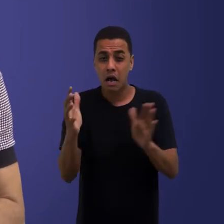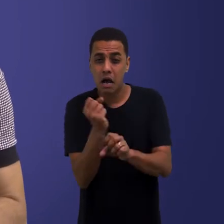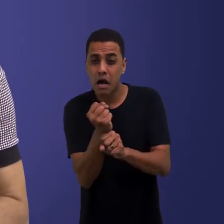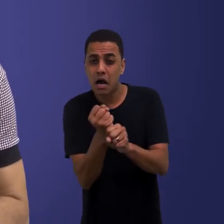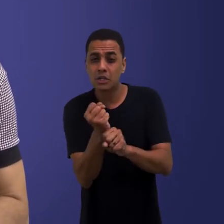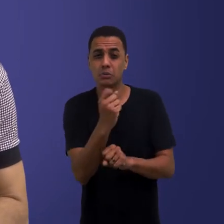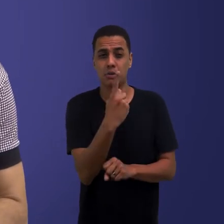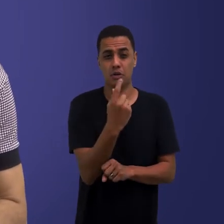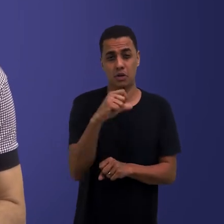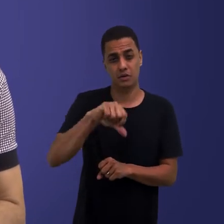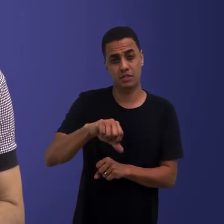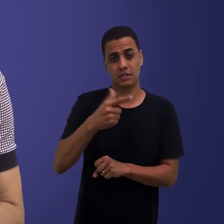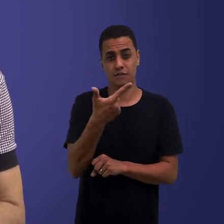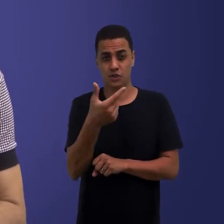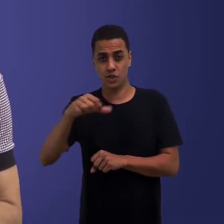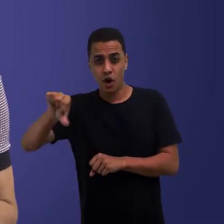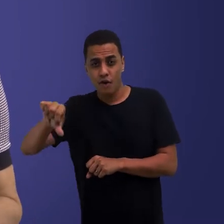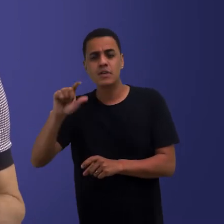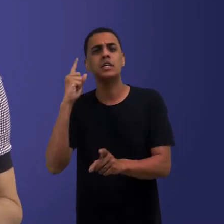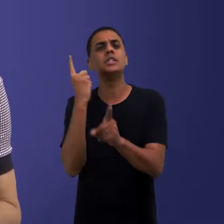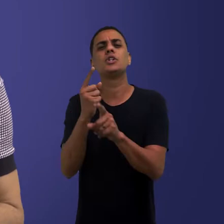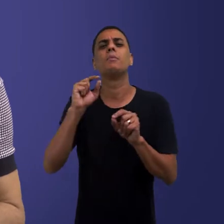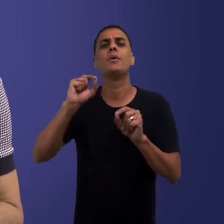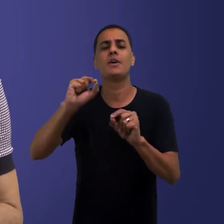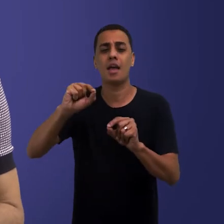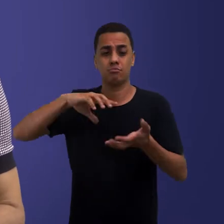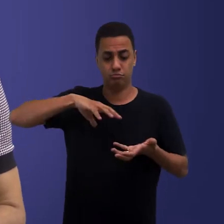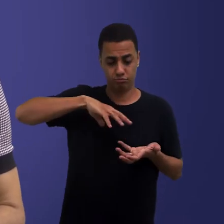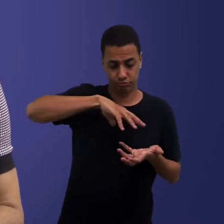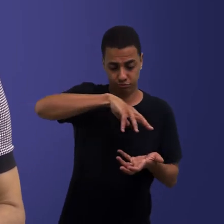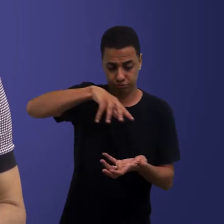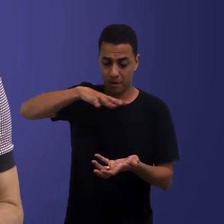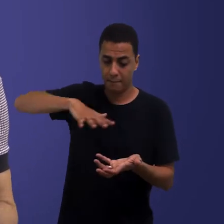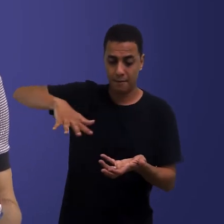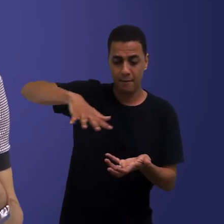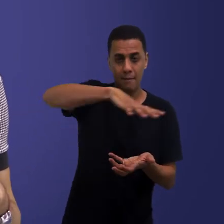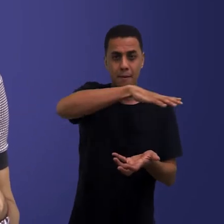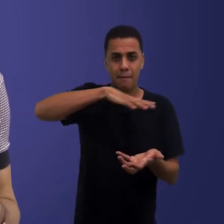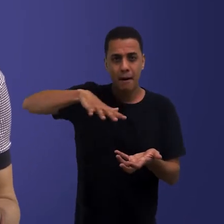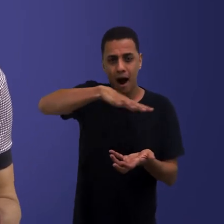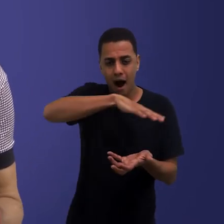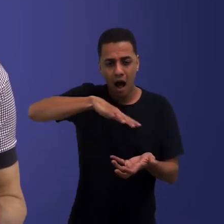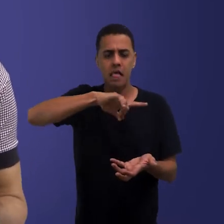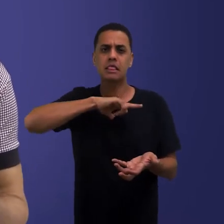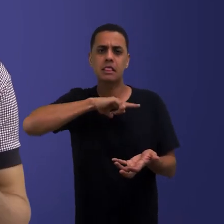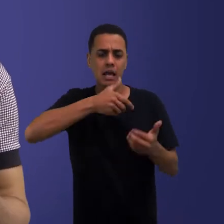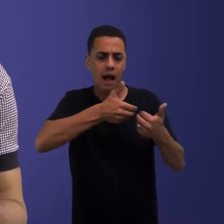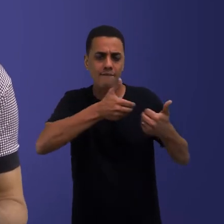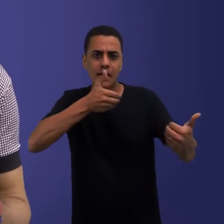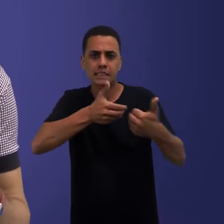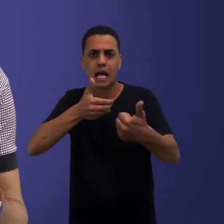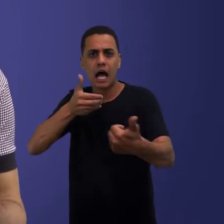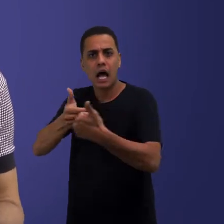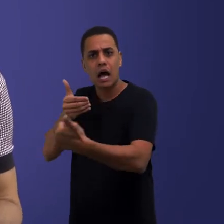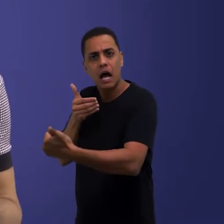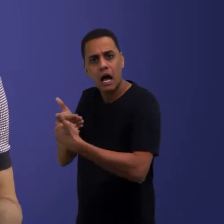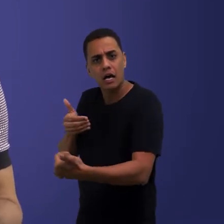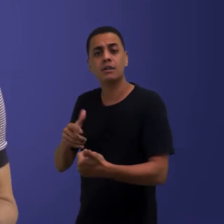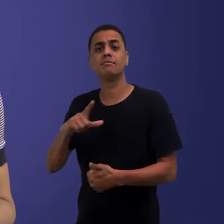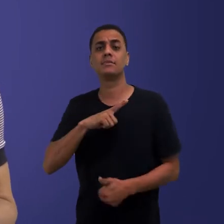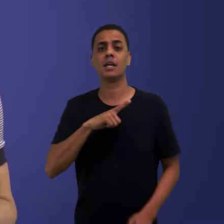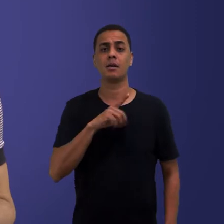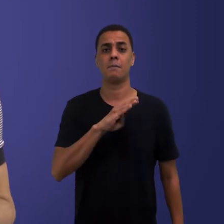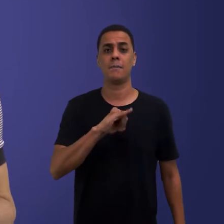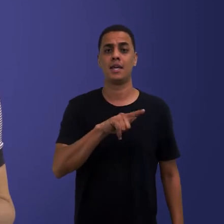Hubble, em 1929, mostrou que o universo está em expansão. Por conta do Big Bang, as galáxias estão se afastando umas